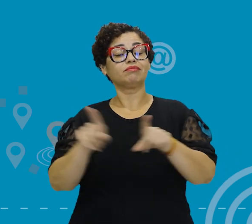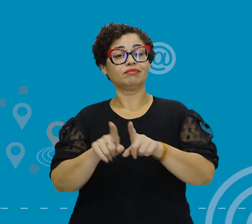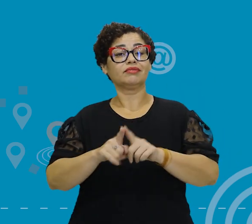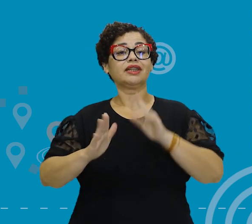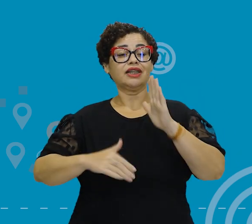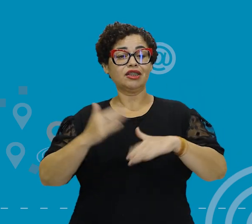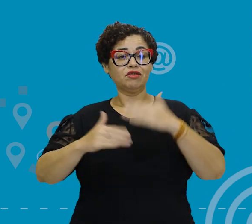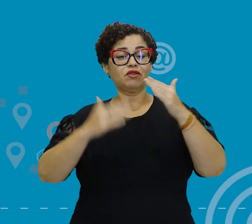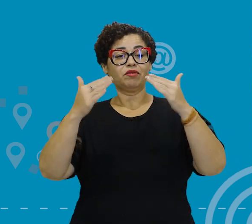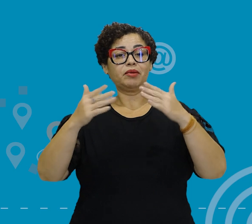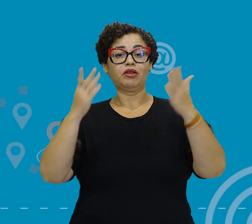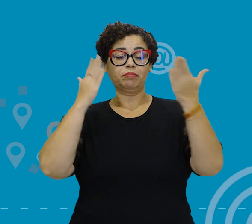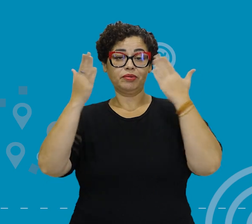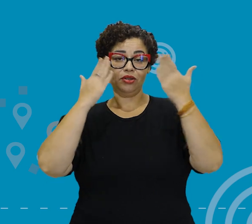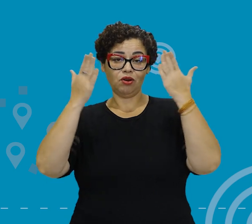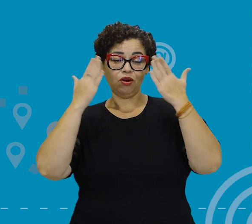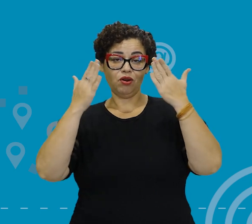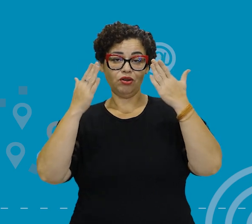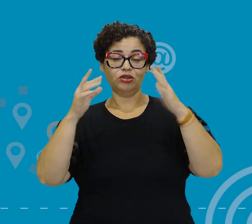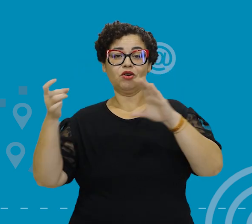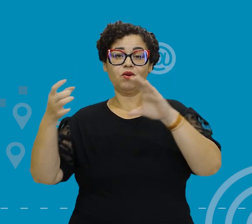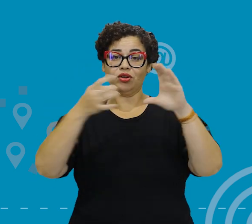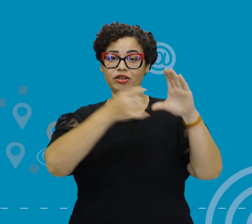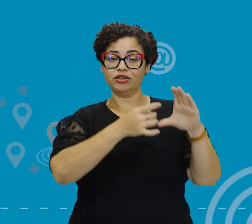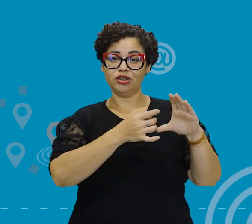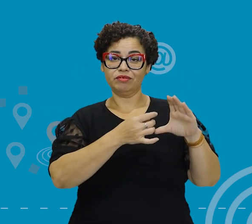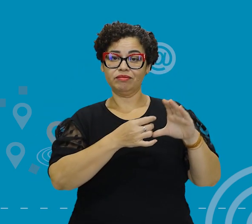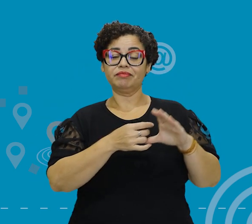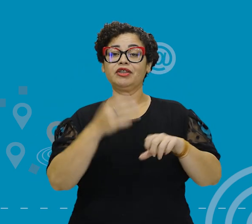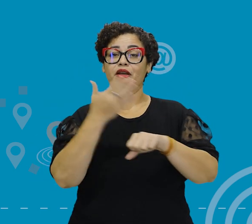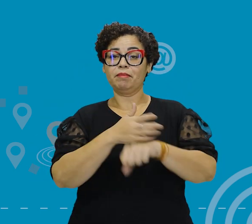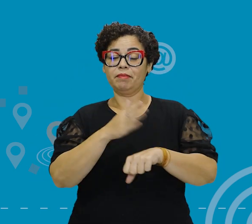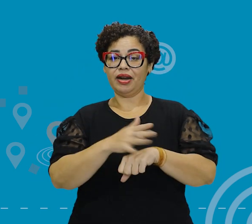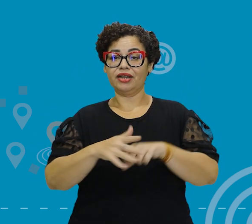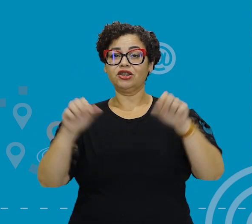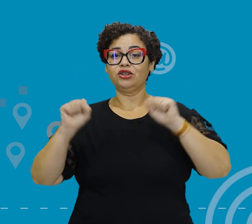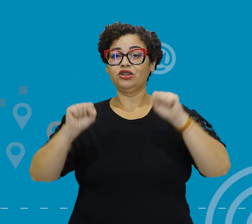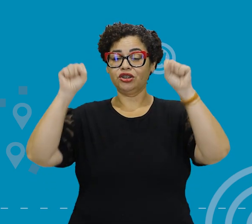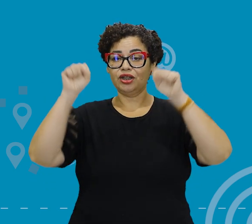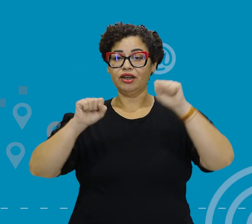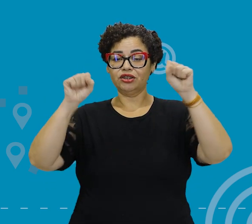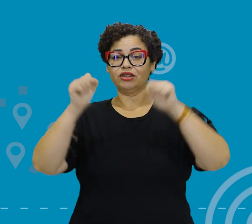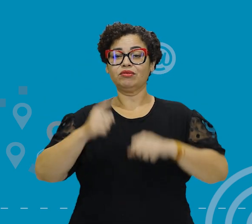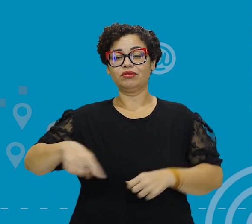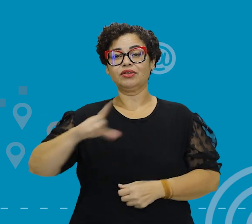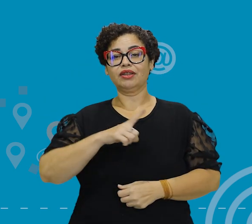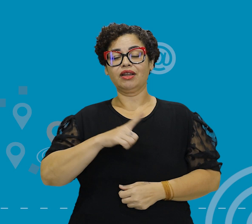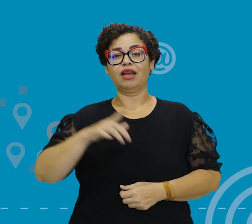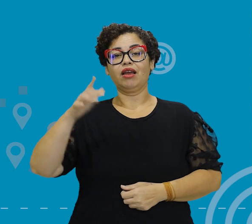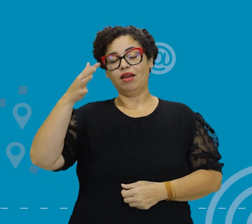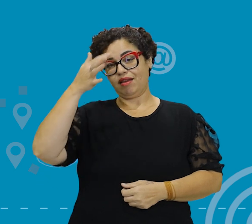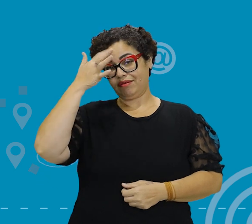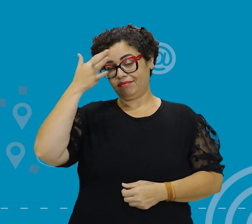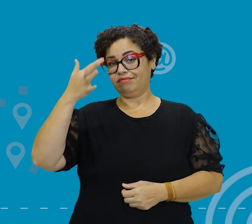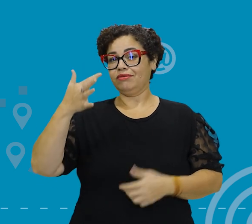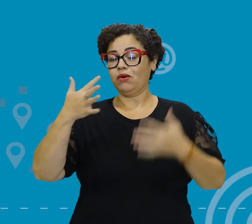para o desenvolvimento psicológico e cognitivo. E a prática de ginástica estimula